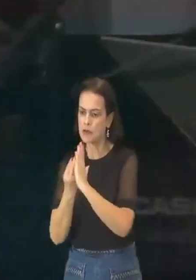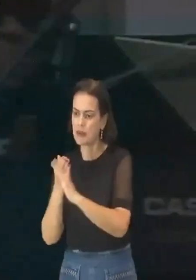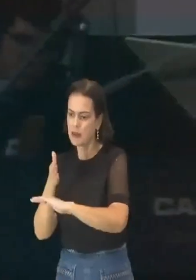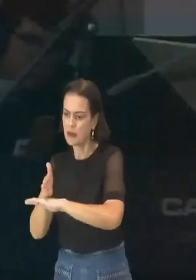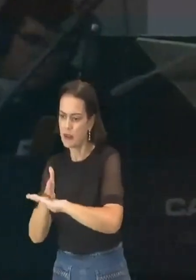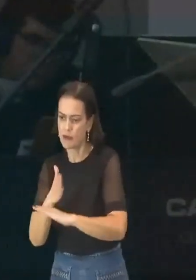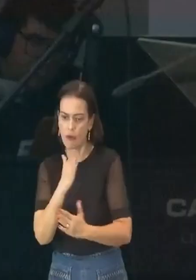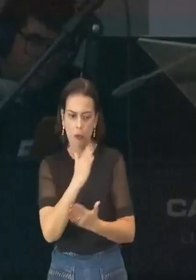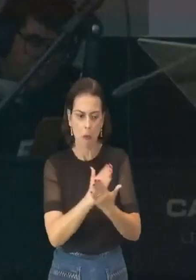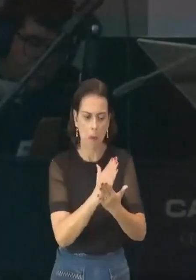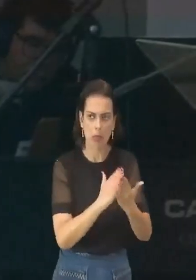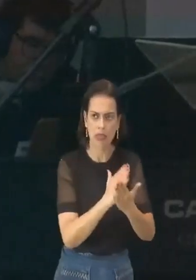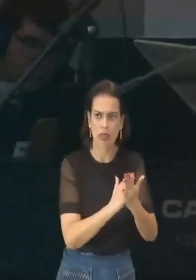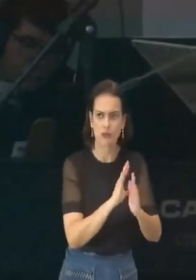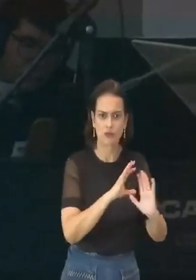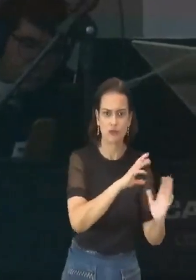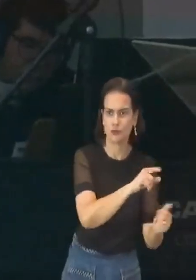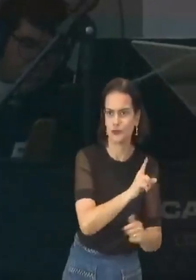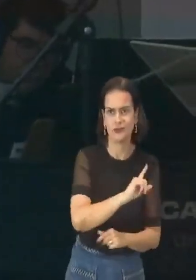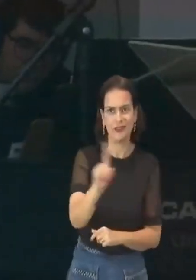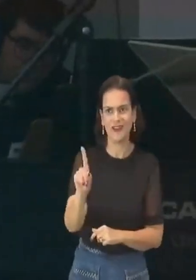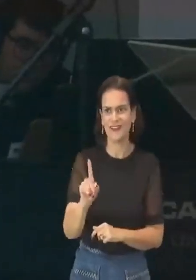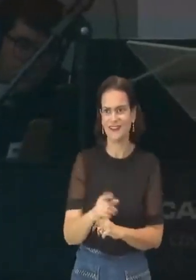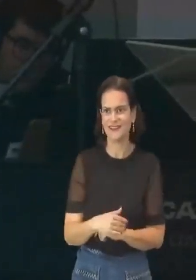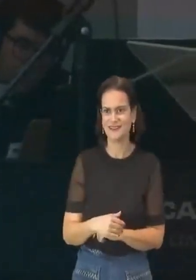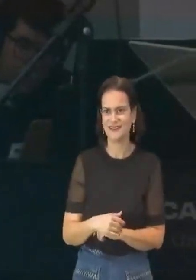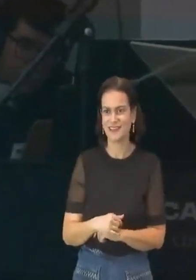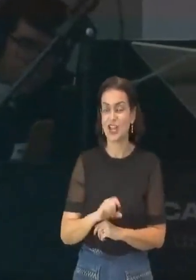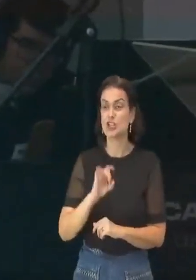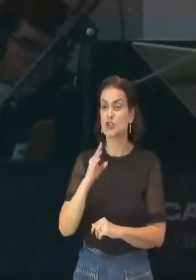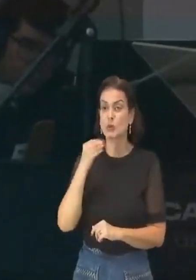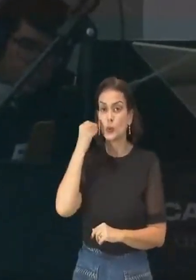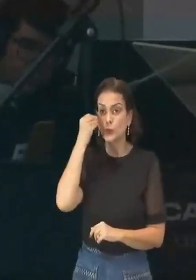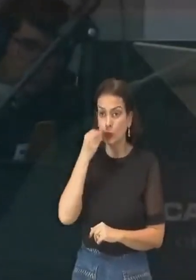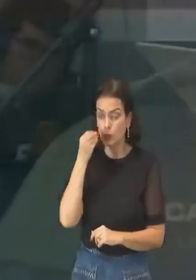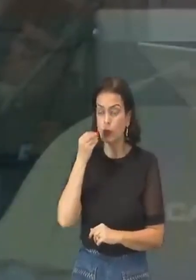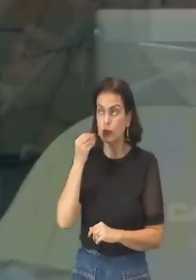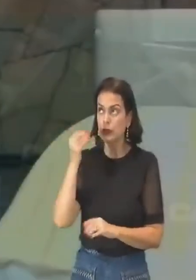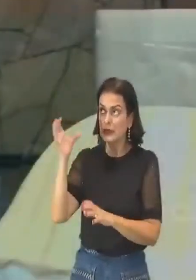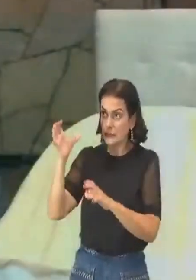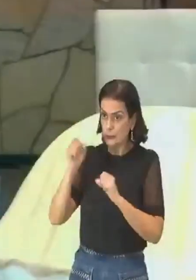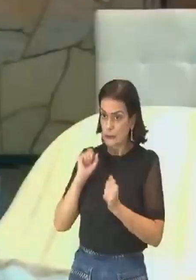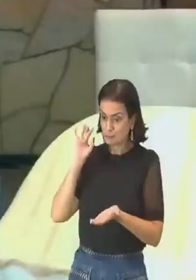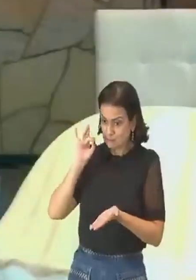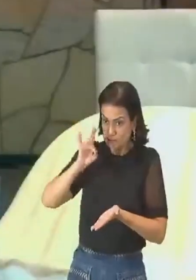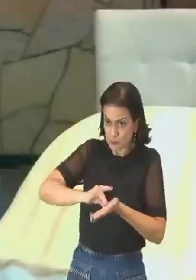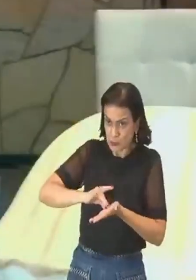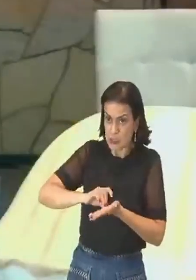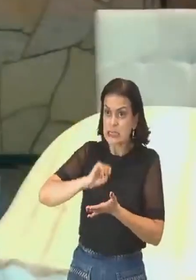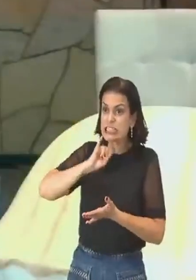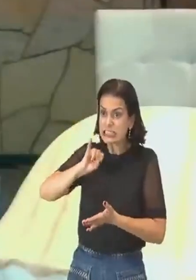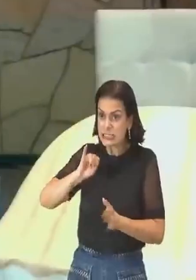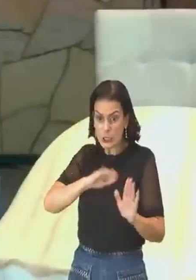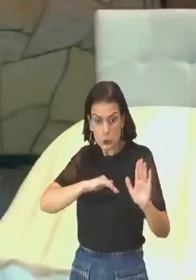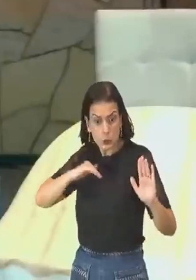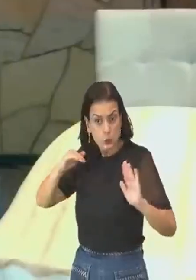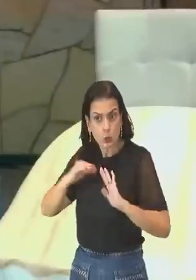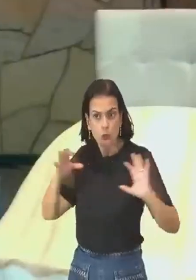o reino de Deus é algo que só pode ser vivenciado e recebido se for